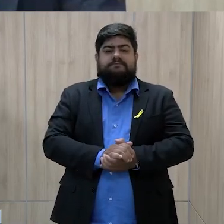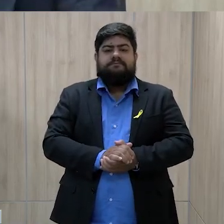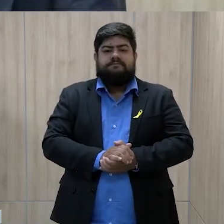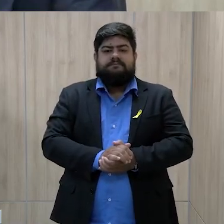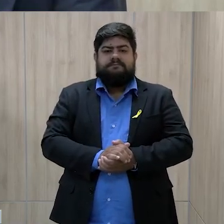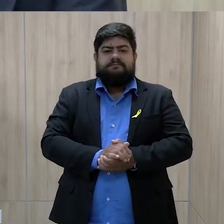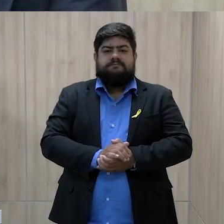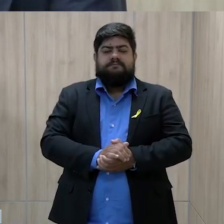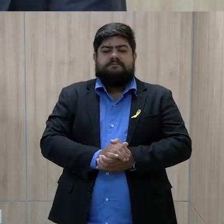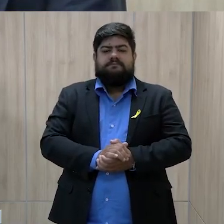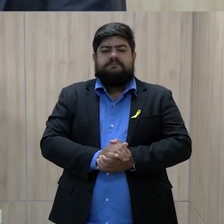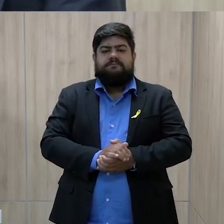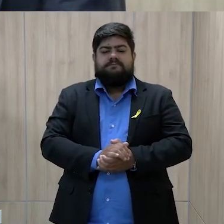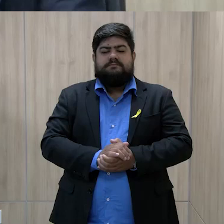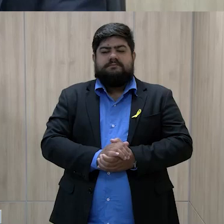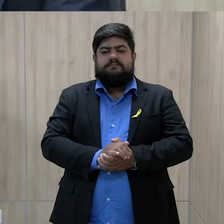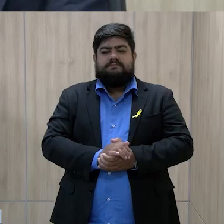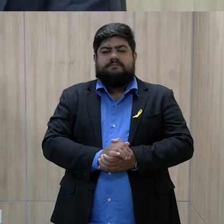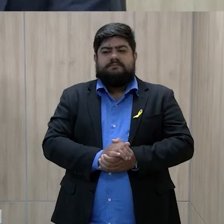portanto